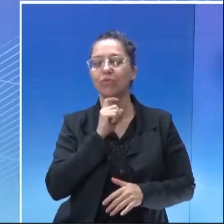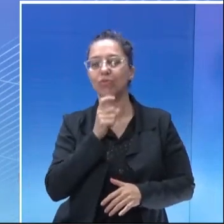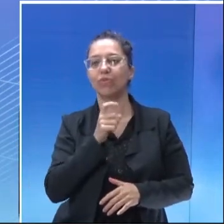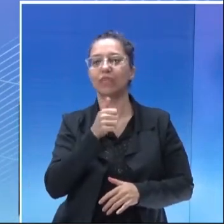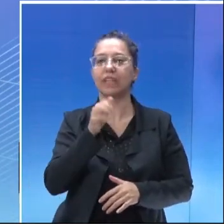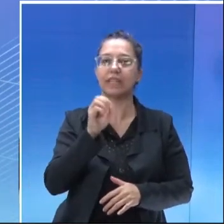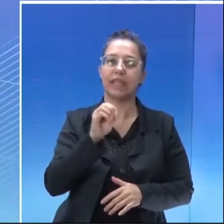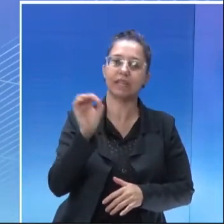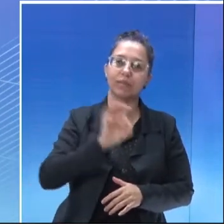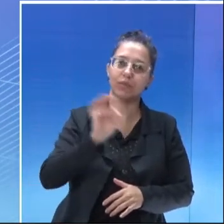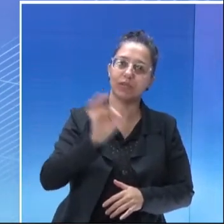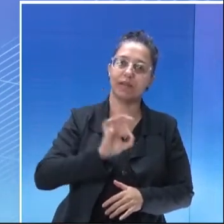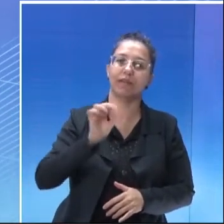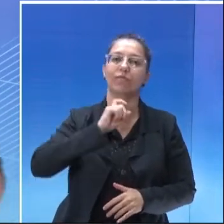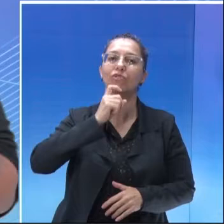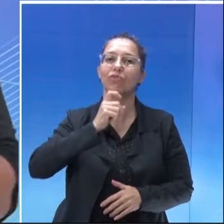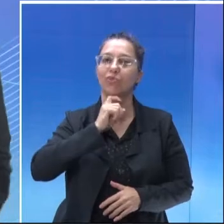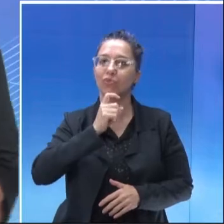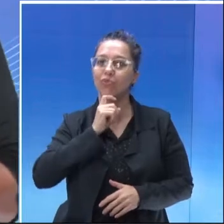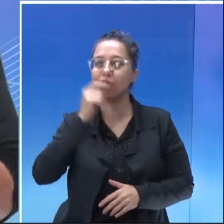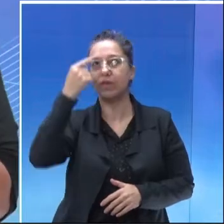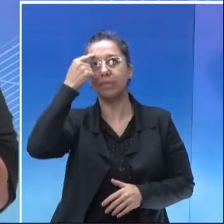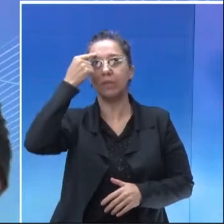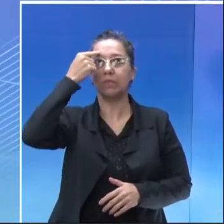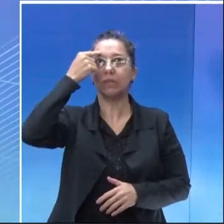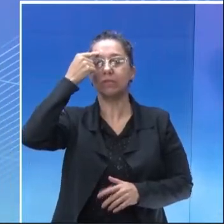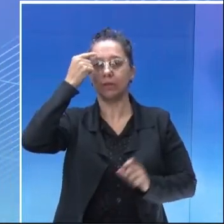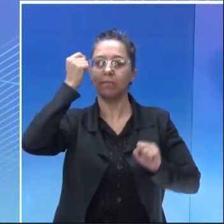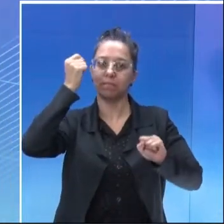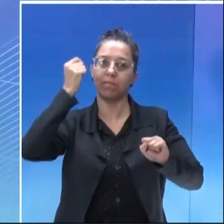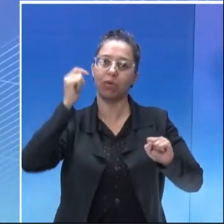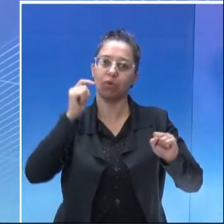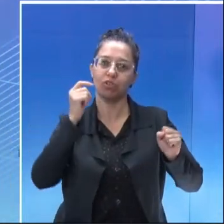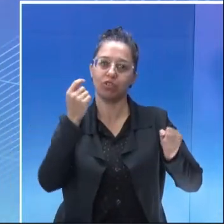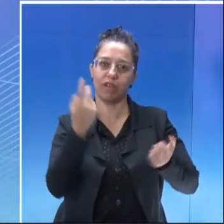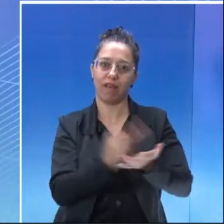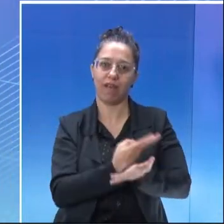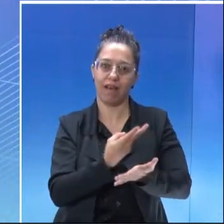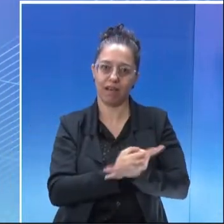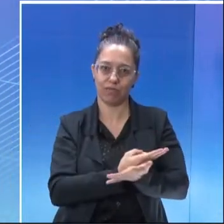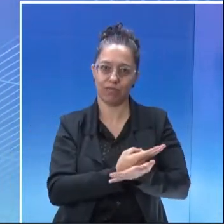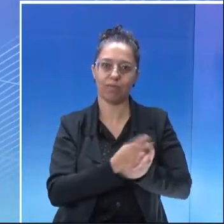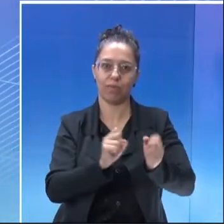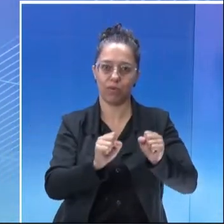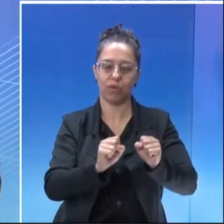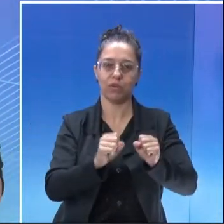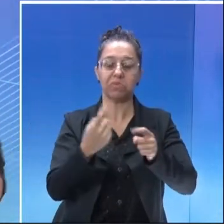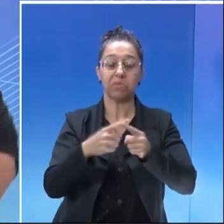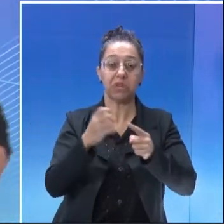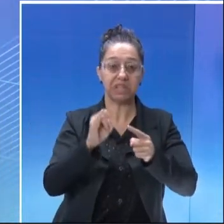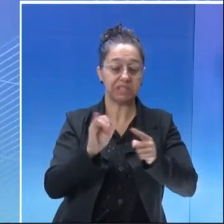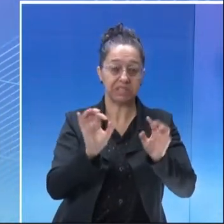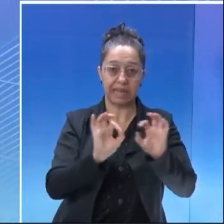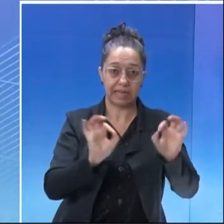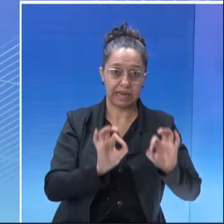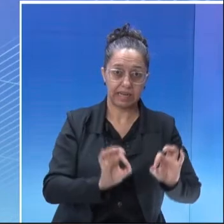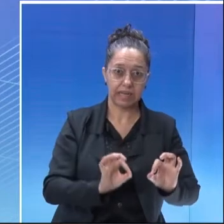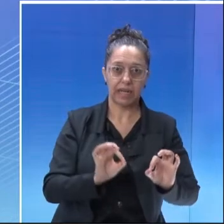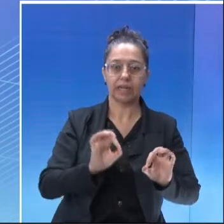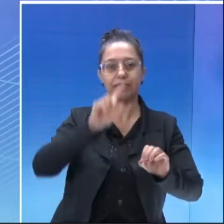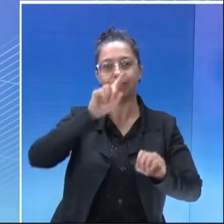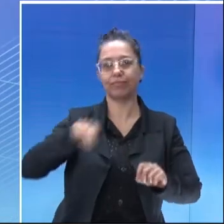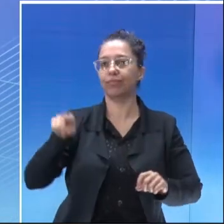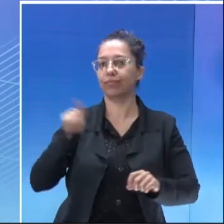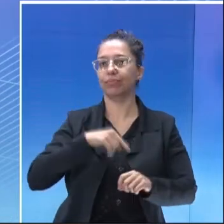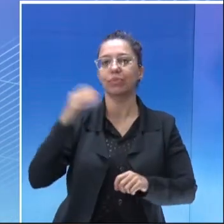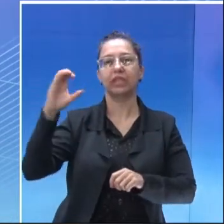tem aquele 1%, 10% de refutabilidade. Senão não é ciência. Então é